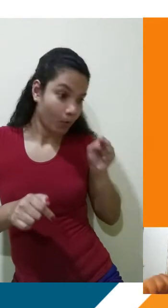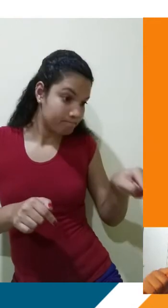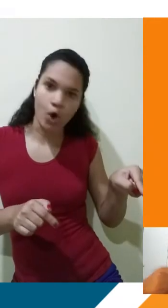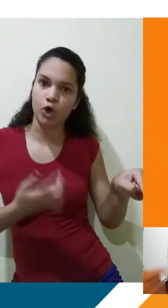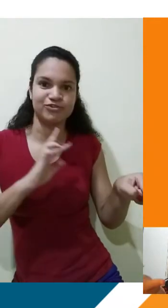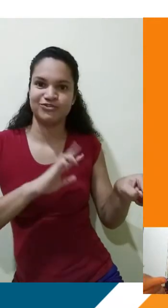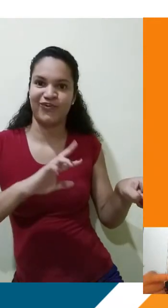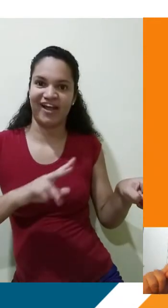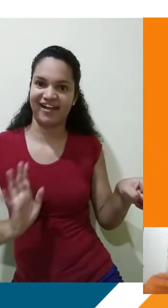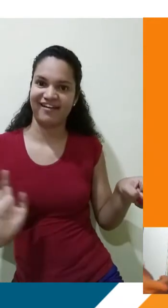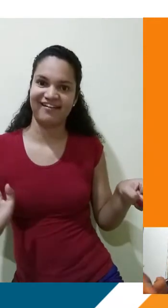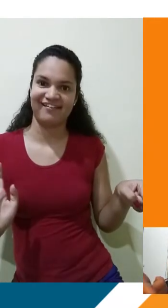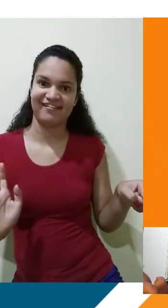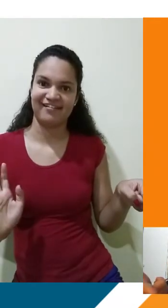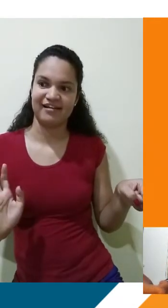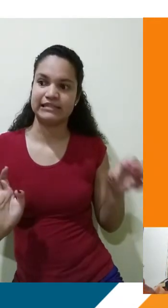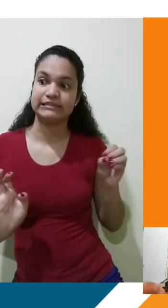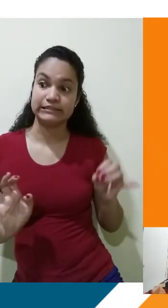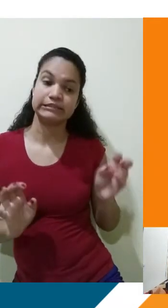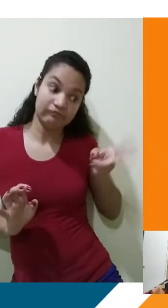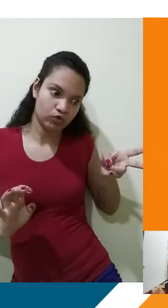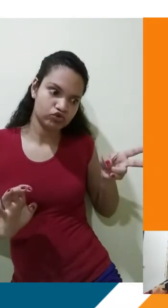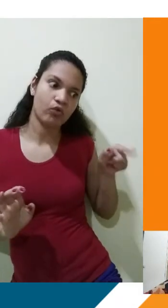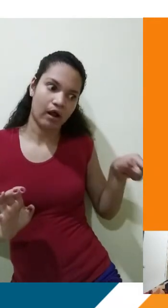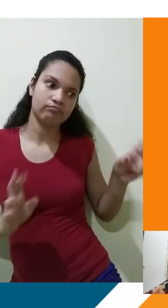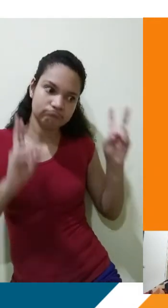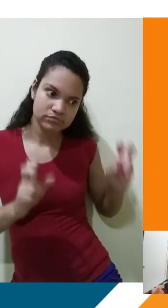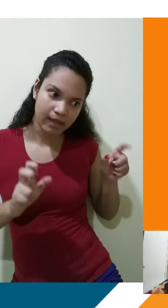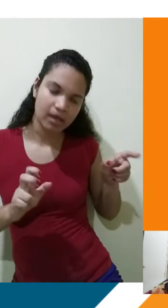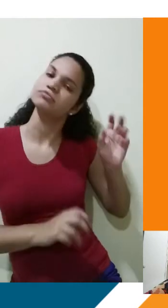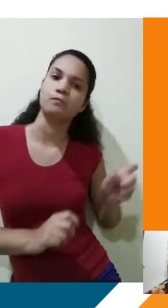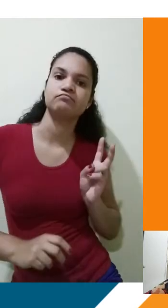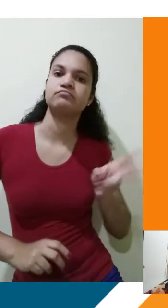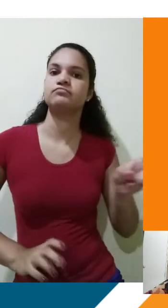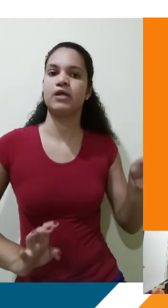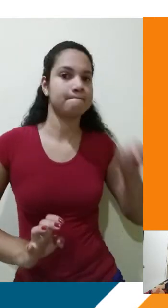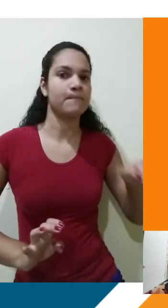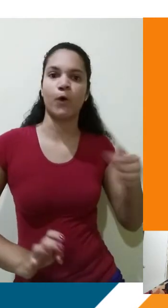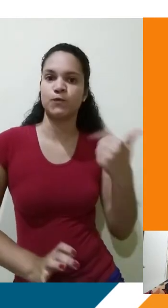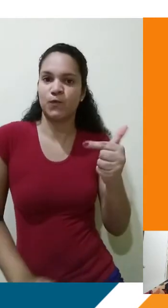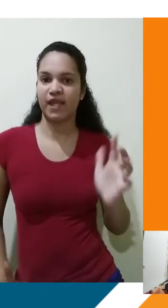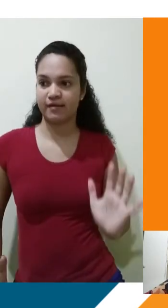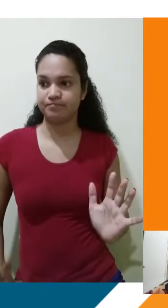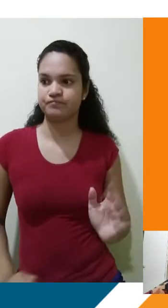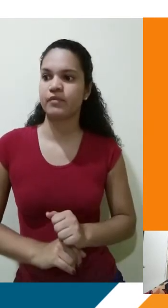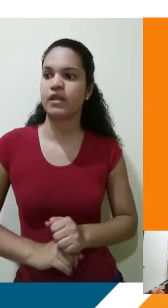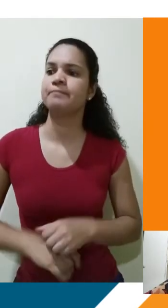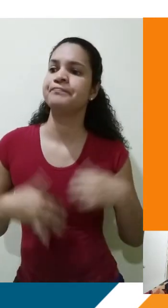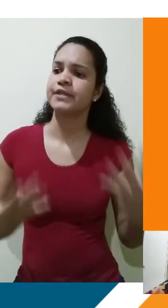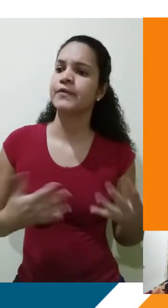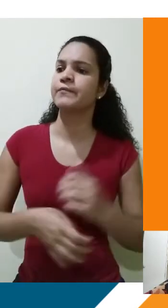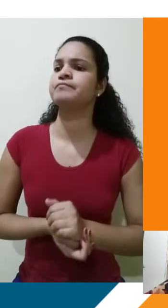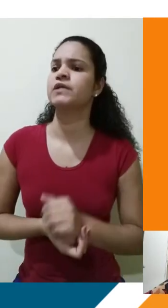acabou, portanto não há ponto. Deve vir vírgula, ok? Continuando. Assim, não apenas as enormes filas serão reduzidas, como